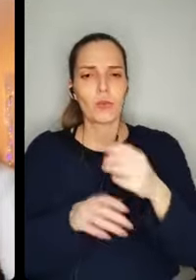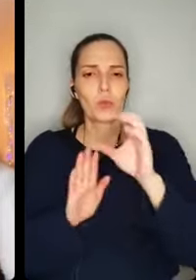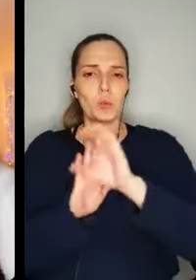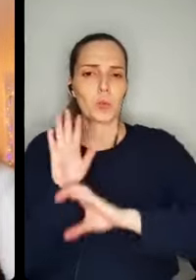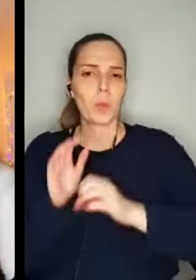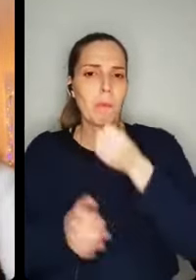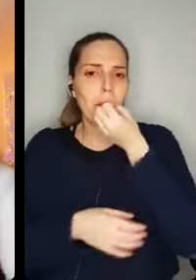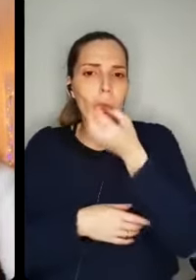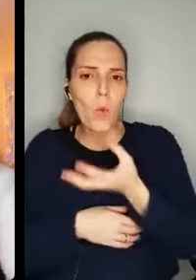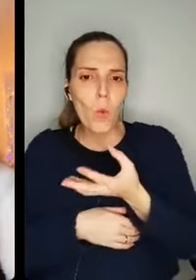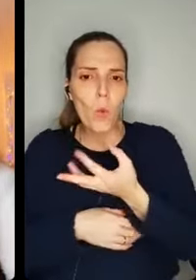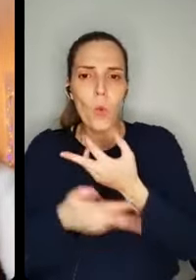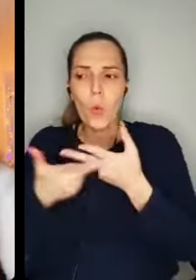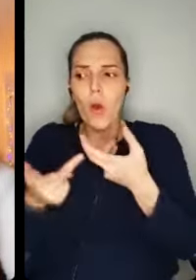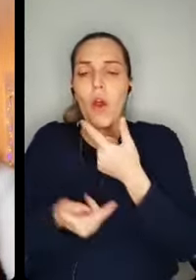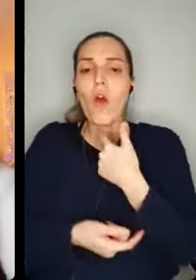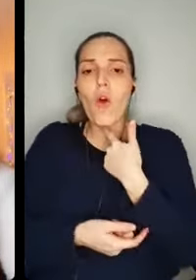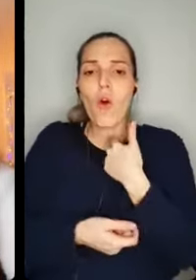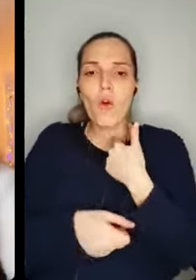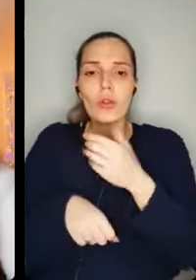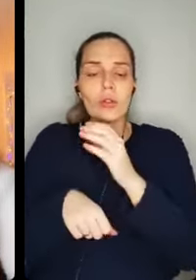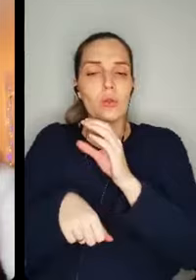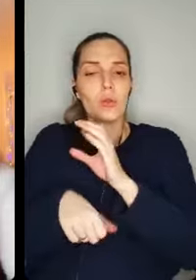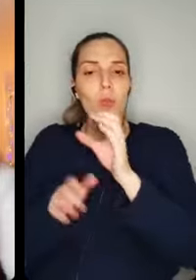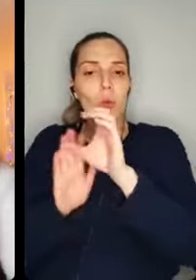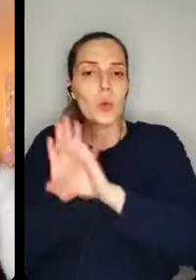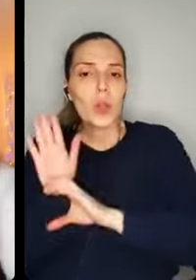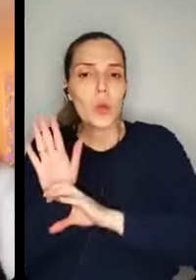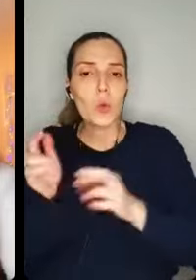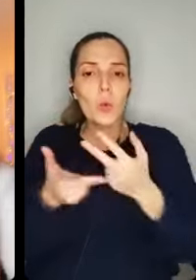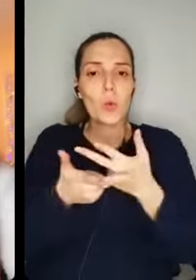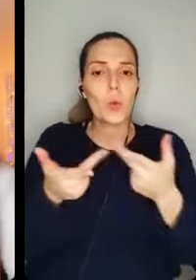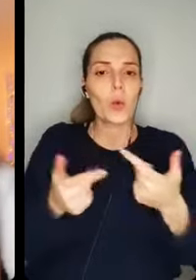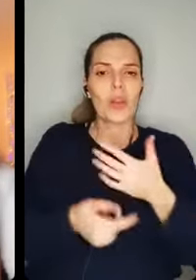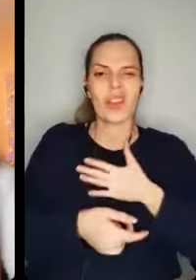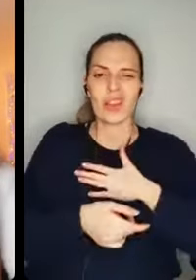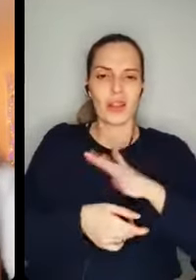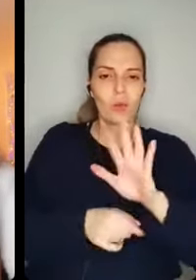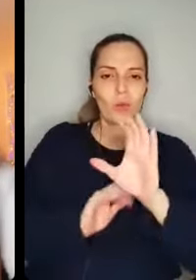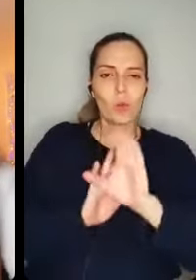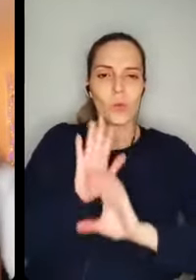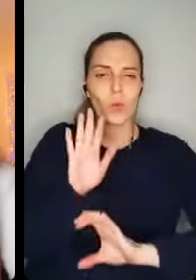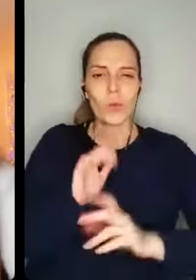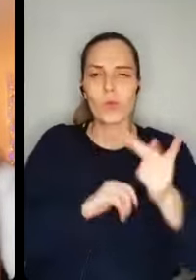gostam em relação a esse currículo também? O que que vocês pensam a respeito disso?